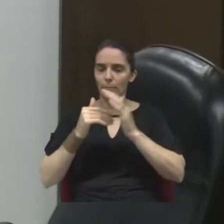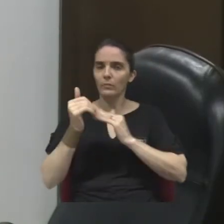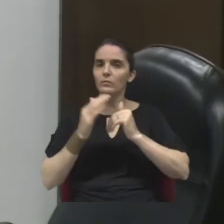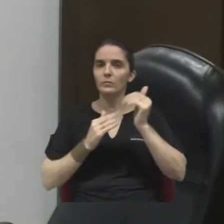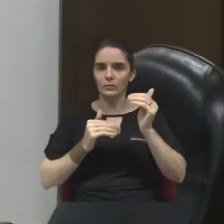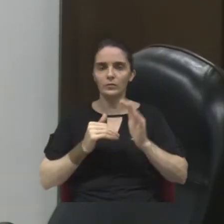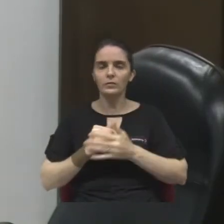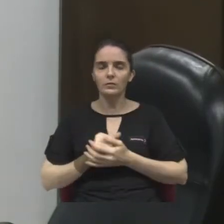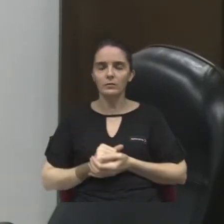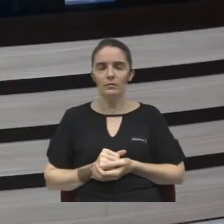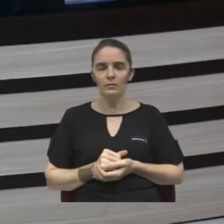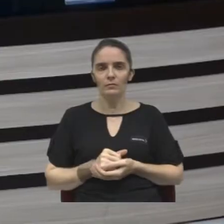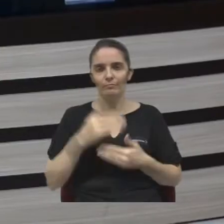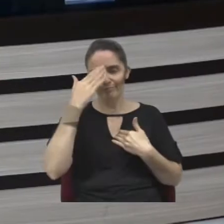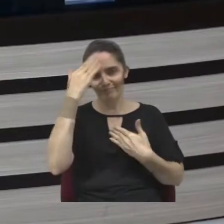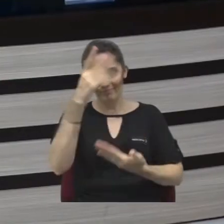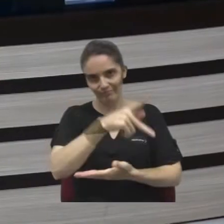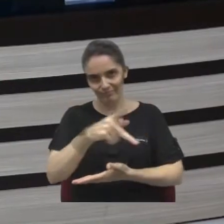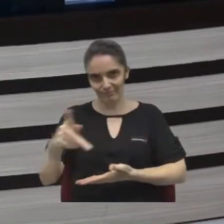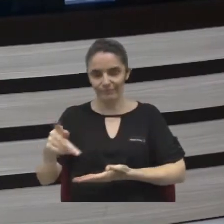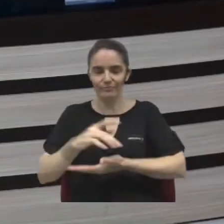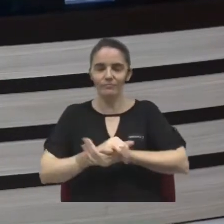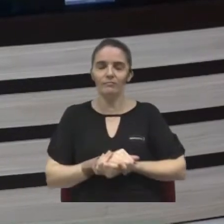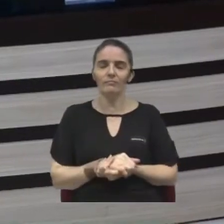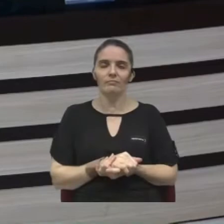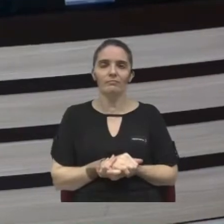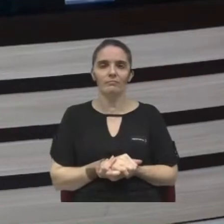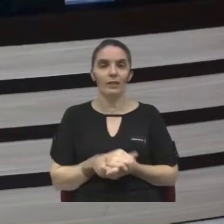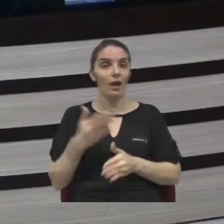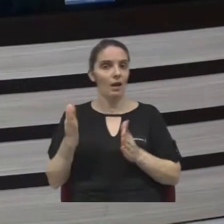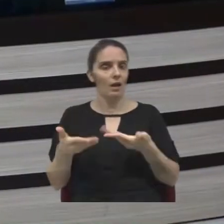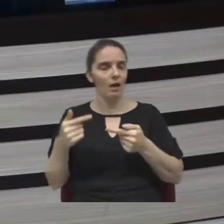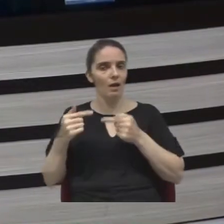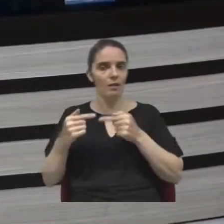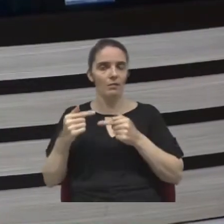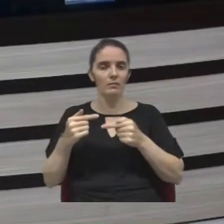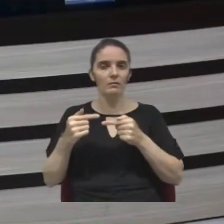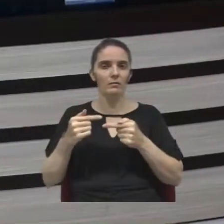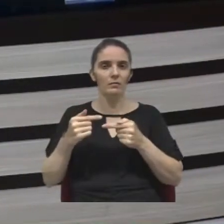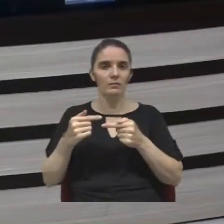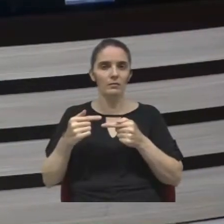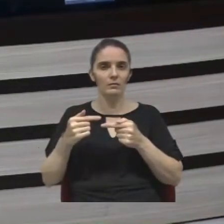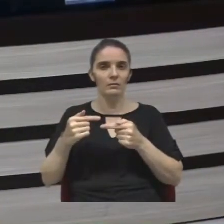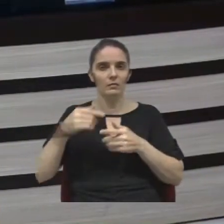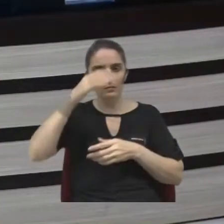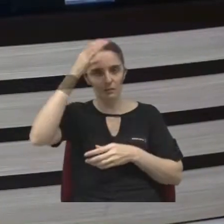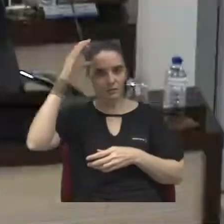senhor presidente. Para discutir o requerimento, vereadora Carolina Pontes.